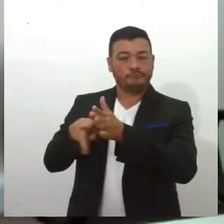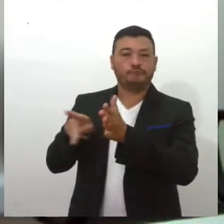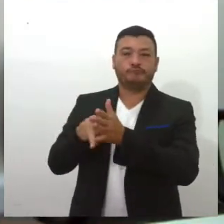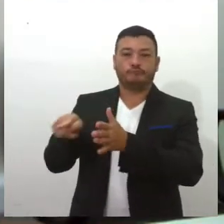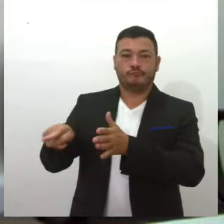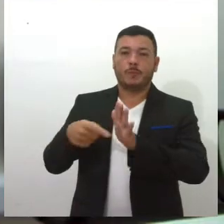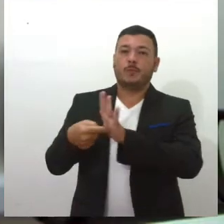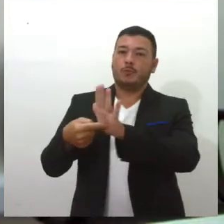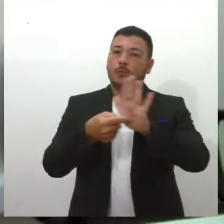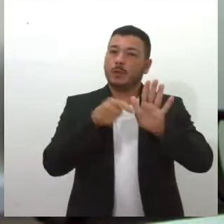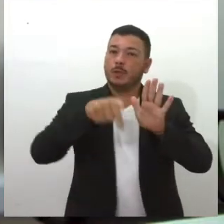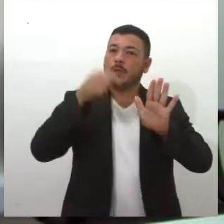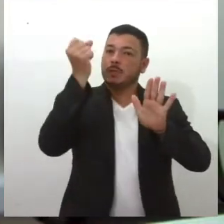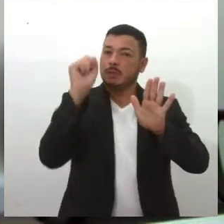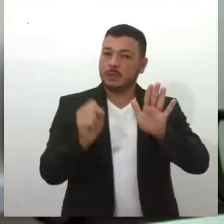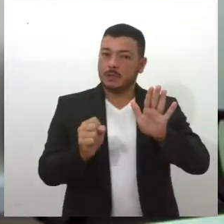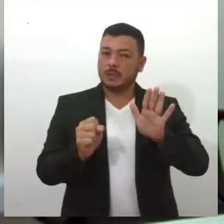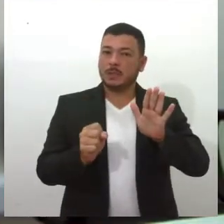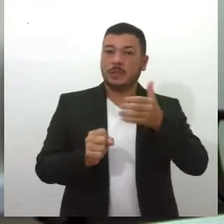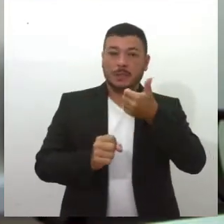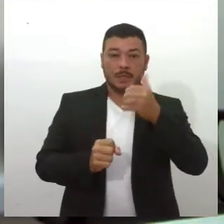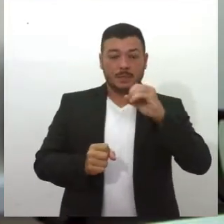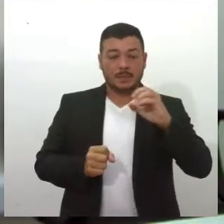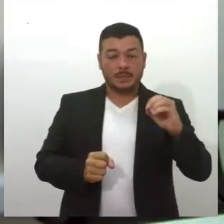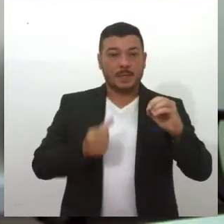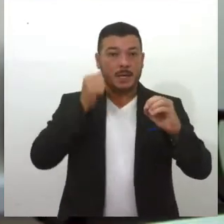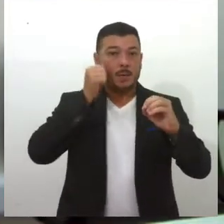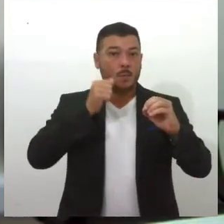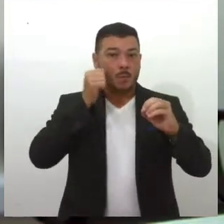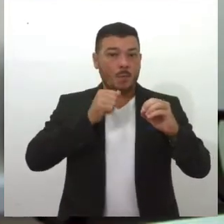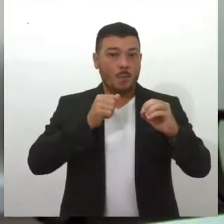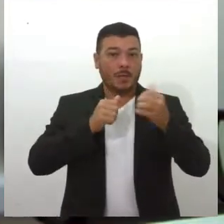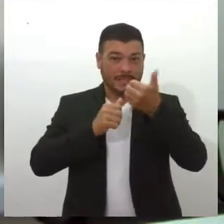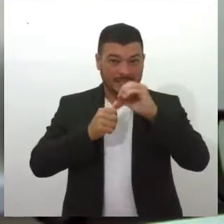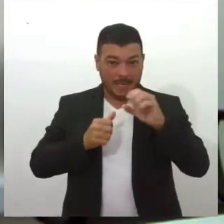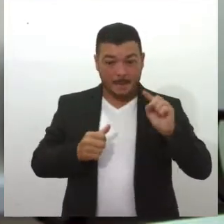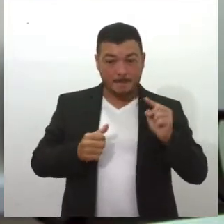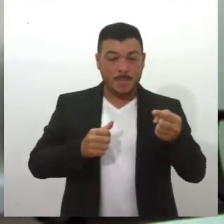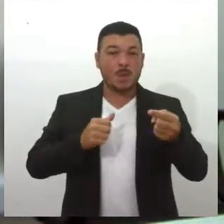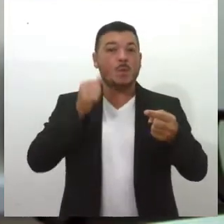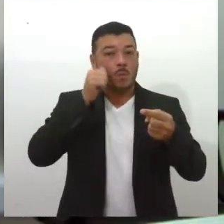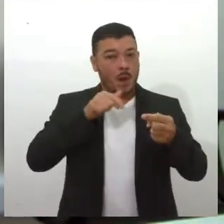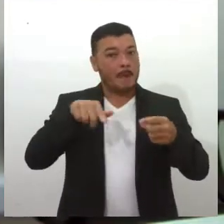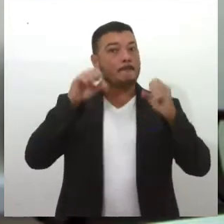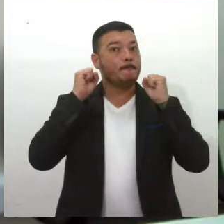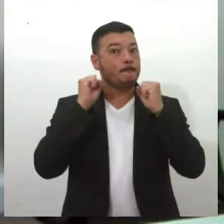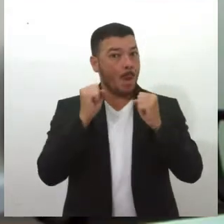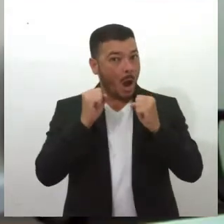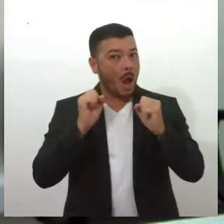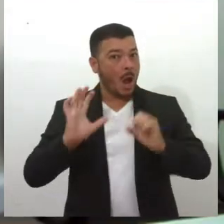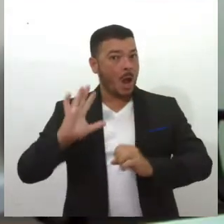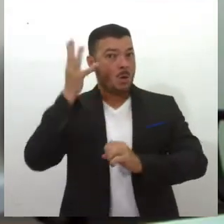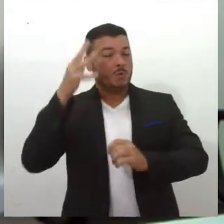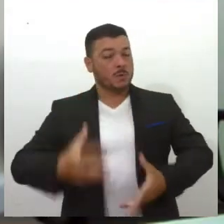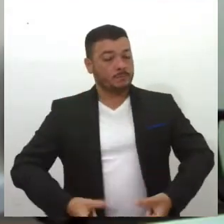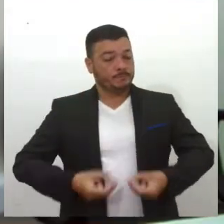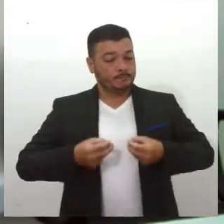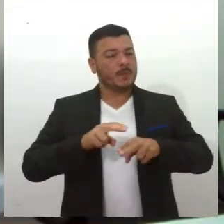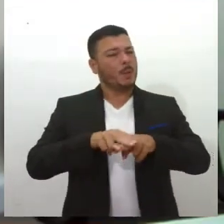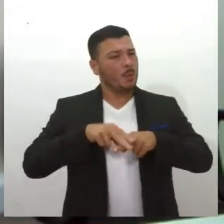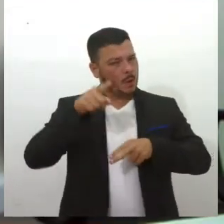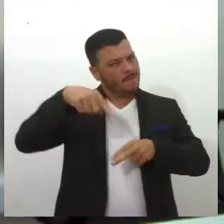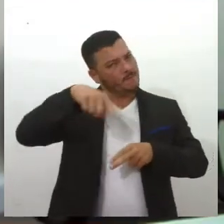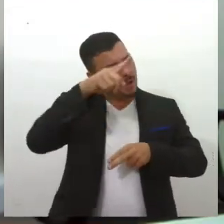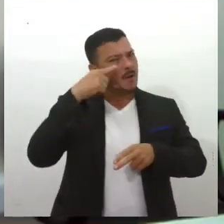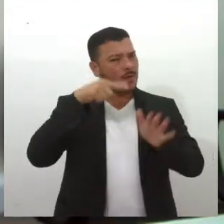realidade para Sergipe, cerca de 100 mil sergipanas podem ser acometidas pelo câncer de mama. Então, realiza lá a sua